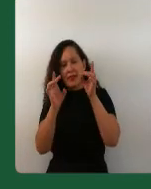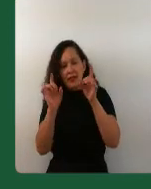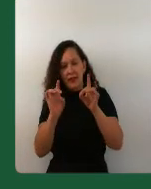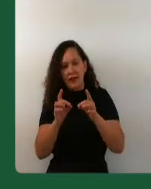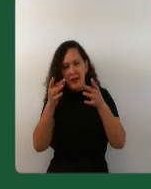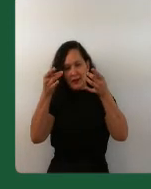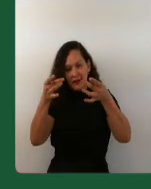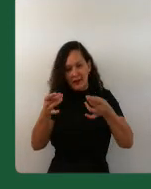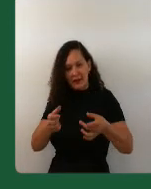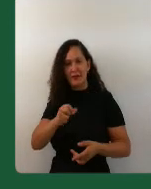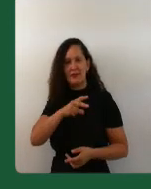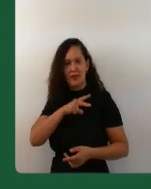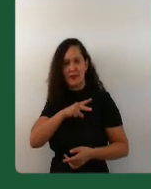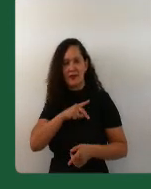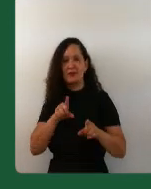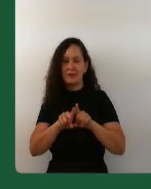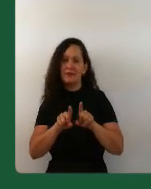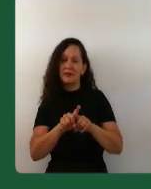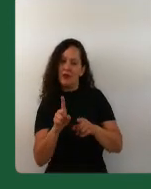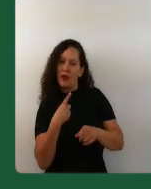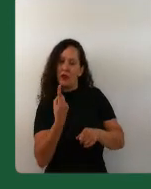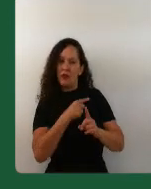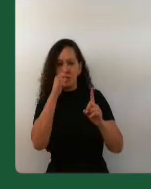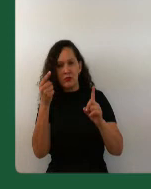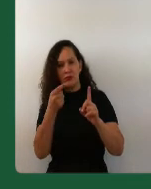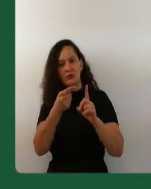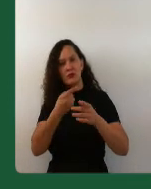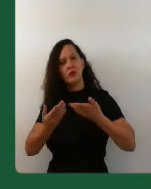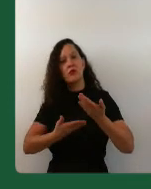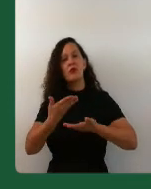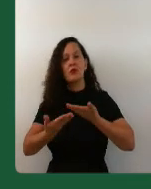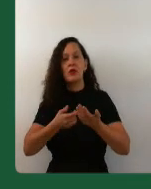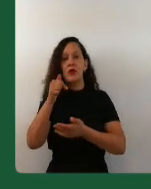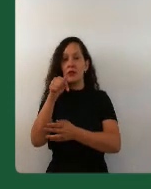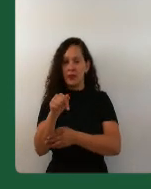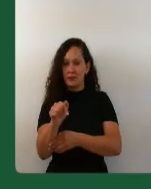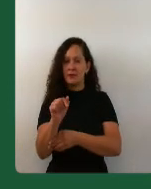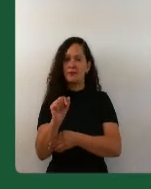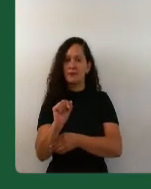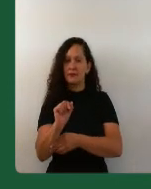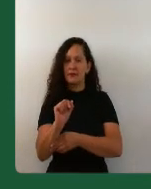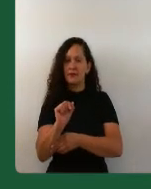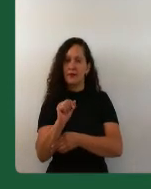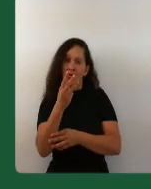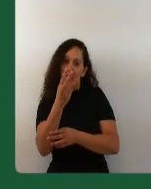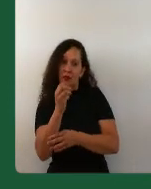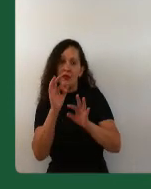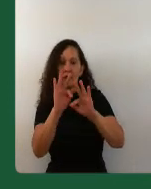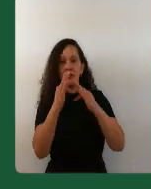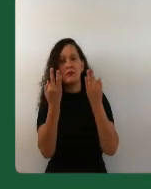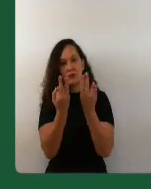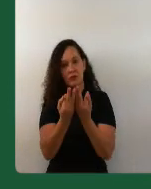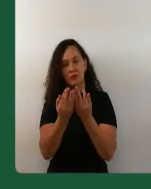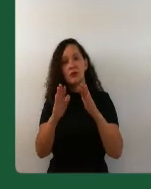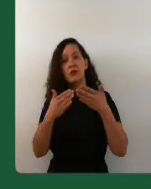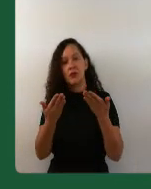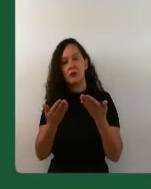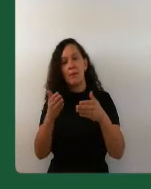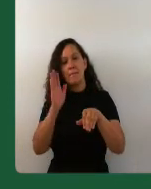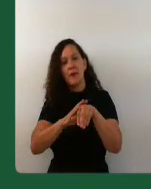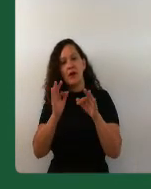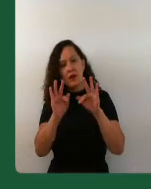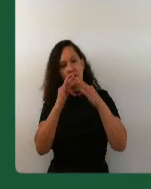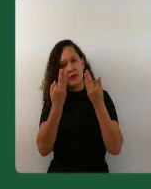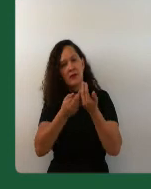como a Sobrapar. A nossa meta de atendimento aqui são 30 famílias. Então, além das famílias que a